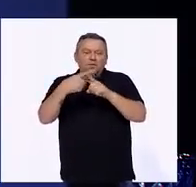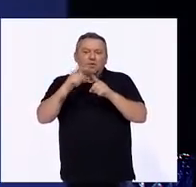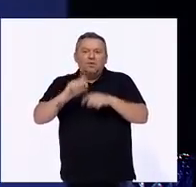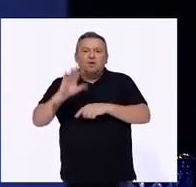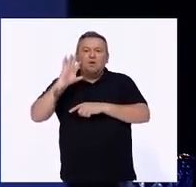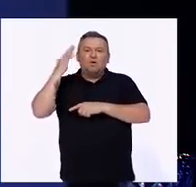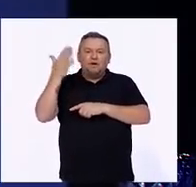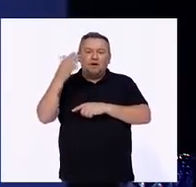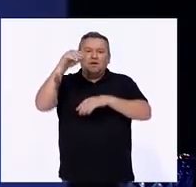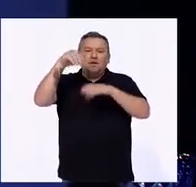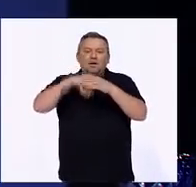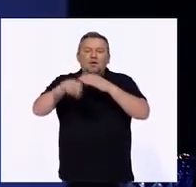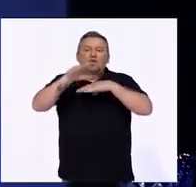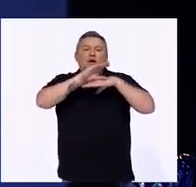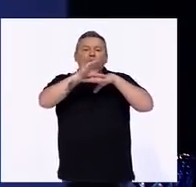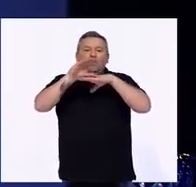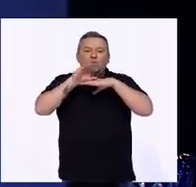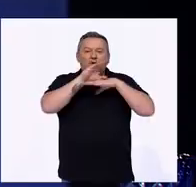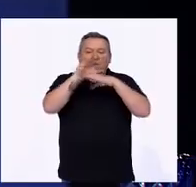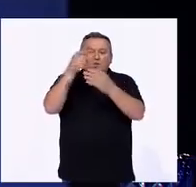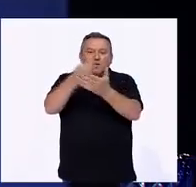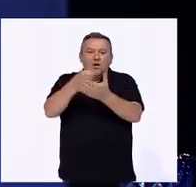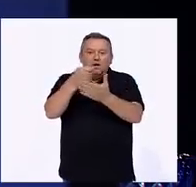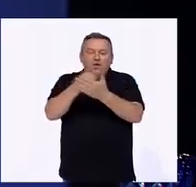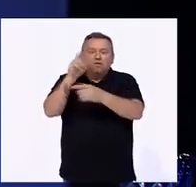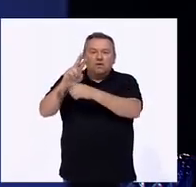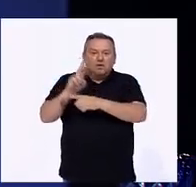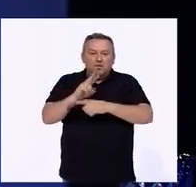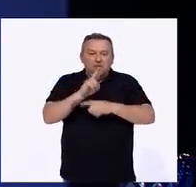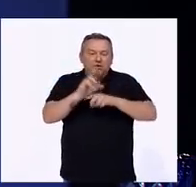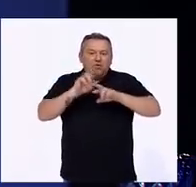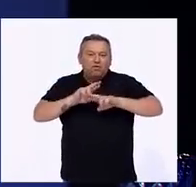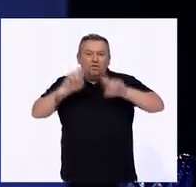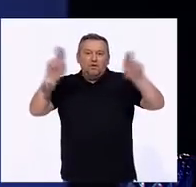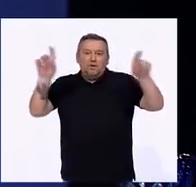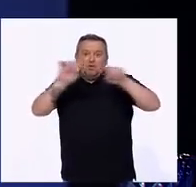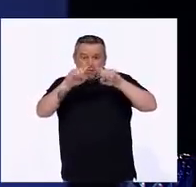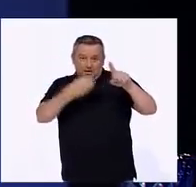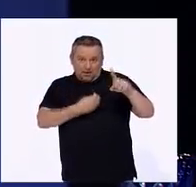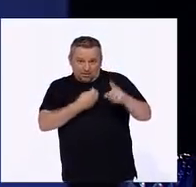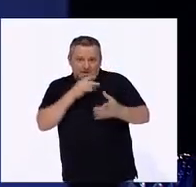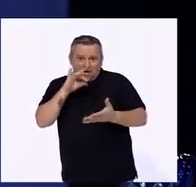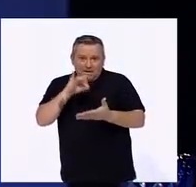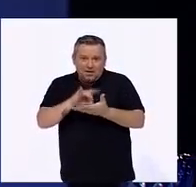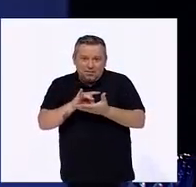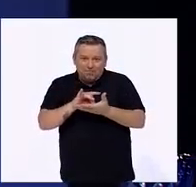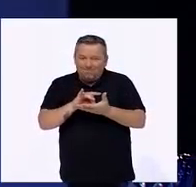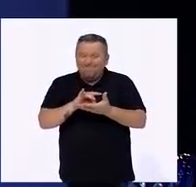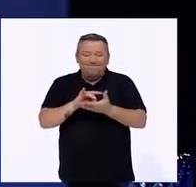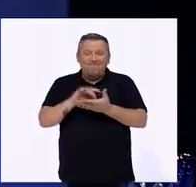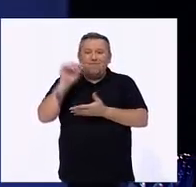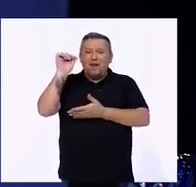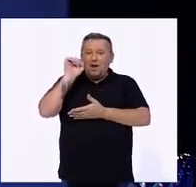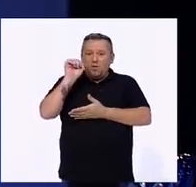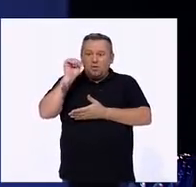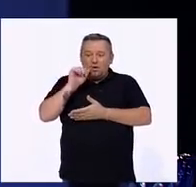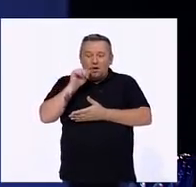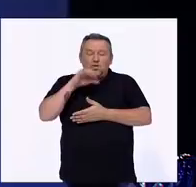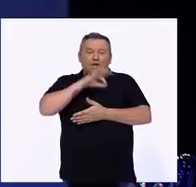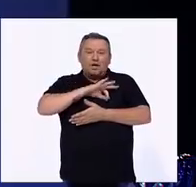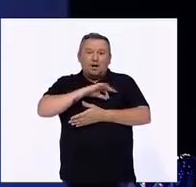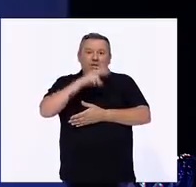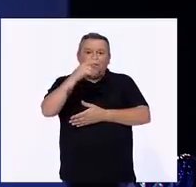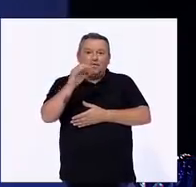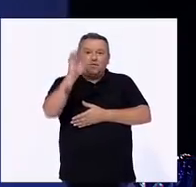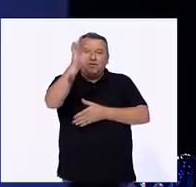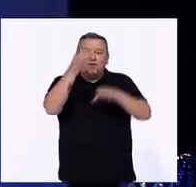própria Constituição garante que o tratamento não seja desigual. Mas na vida real não acontece. As mulheres recebem, em média, 20% a menos